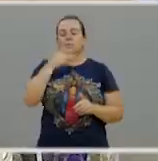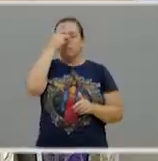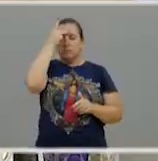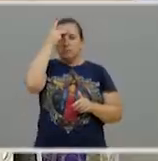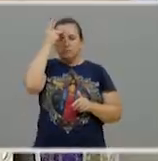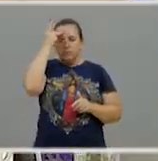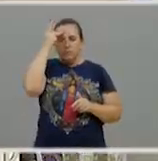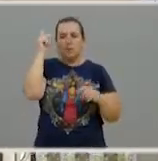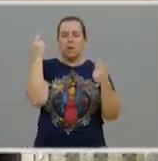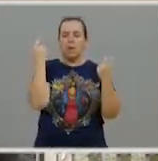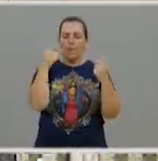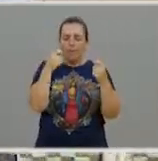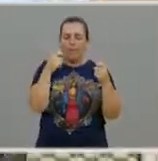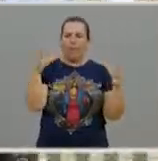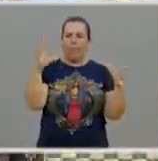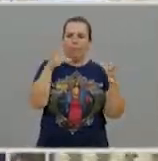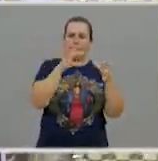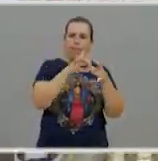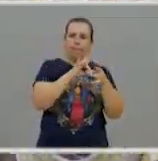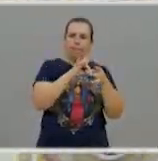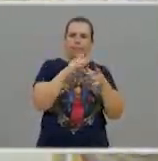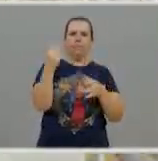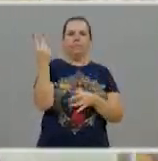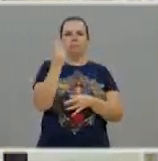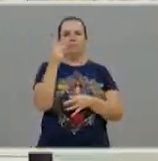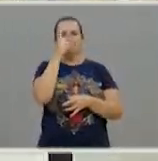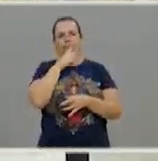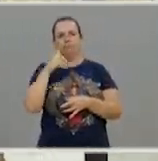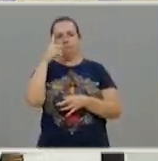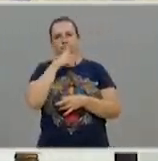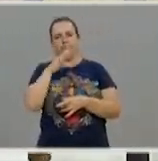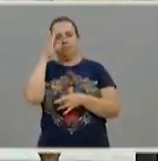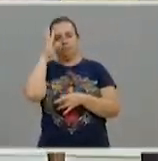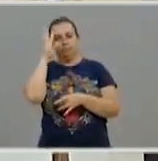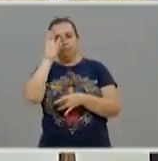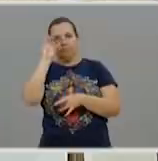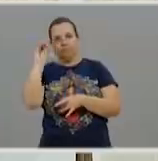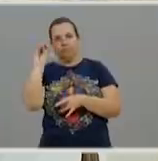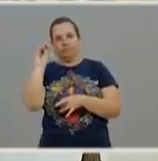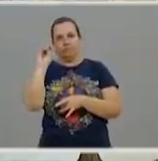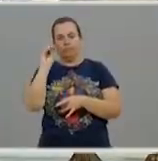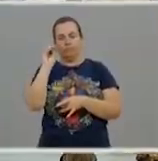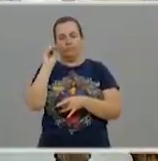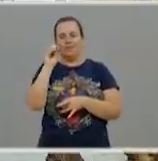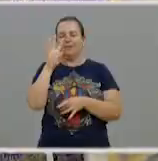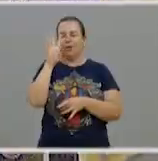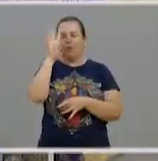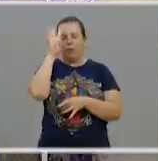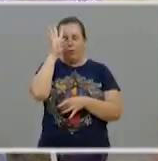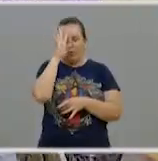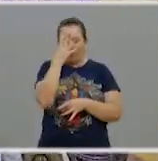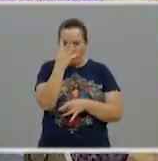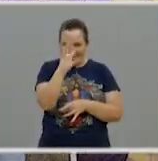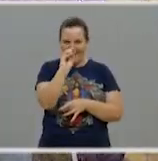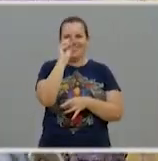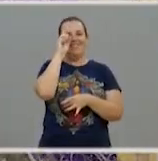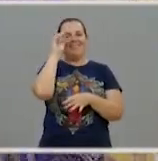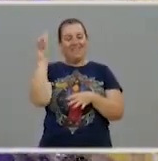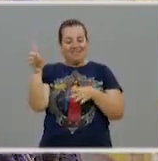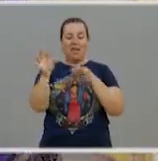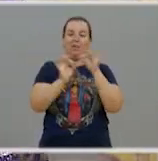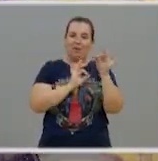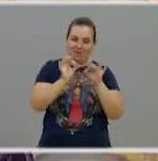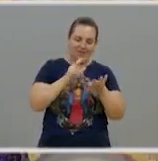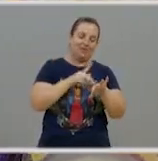verdade, ainda é o segundo domingo da quaresma, mas pense na confissão, na reconciliação, no